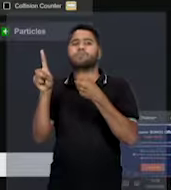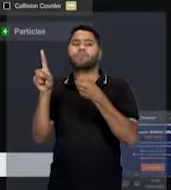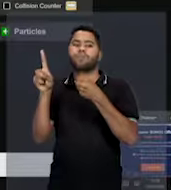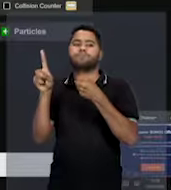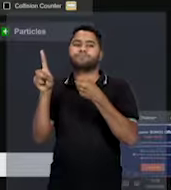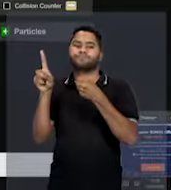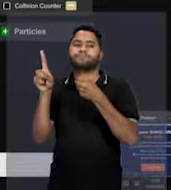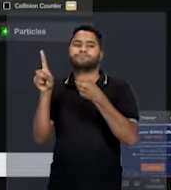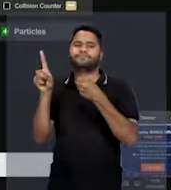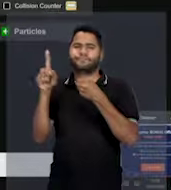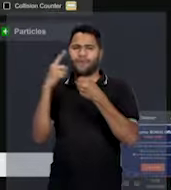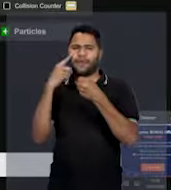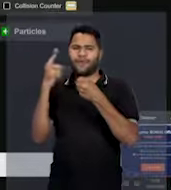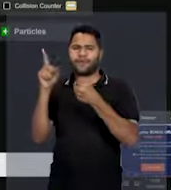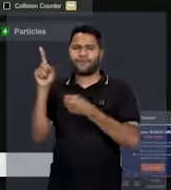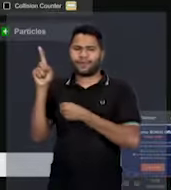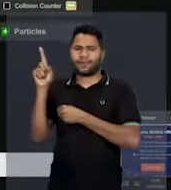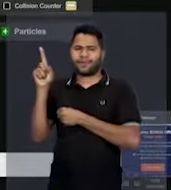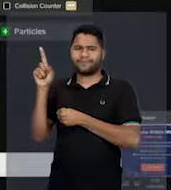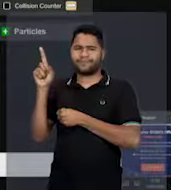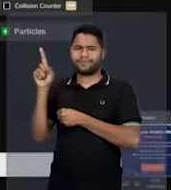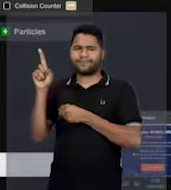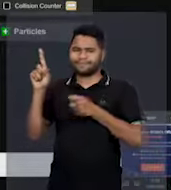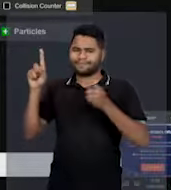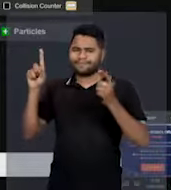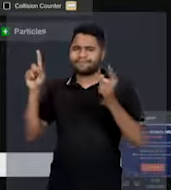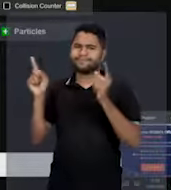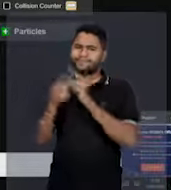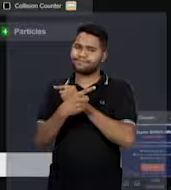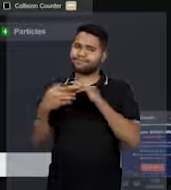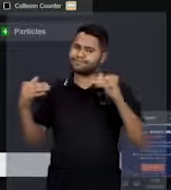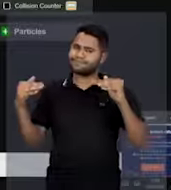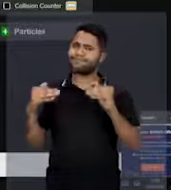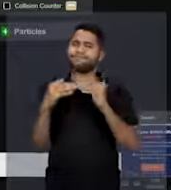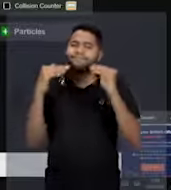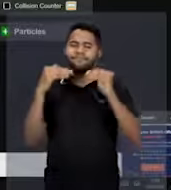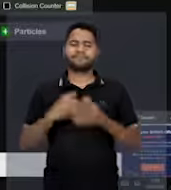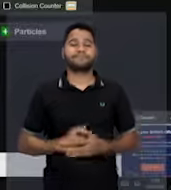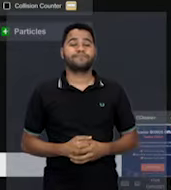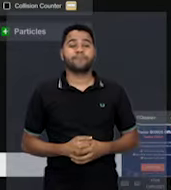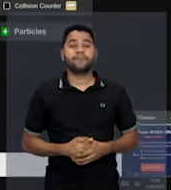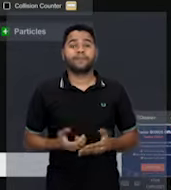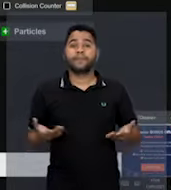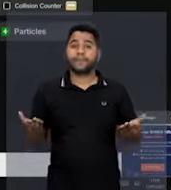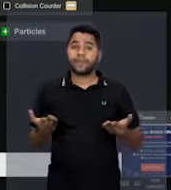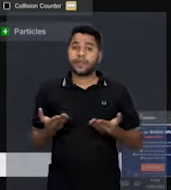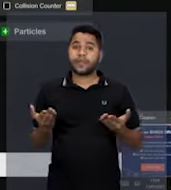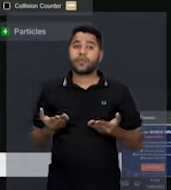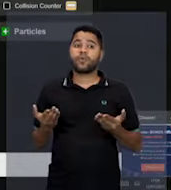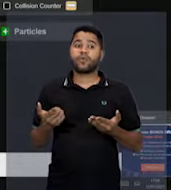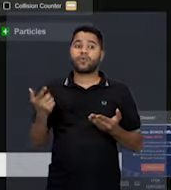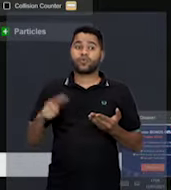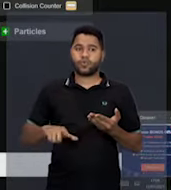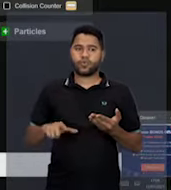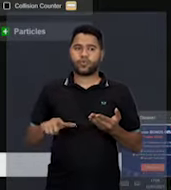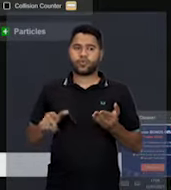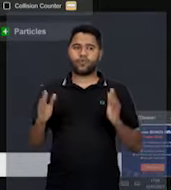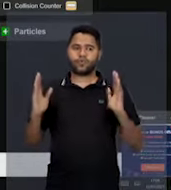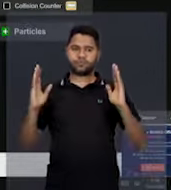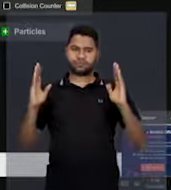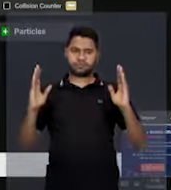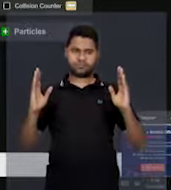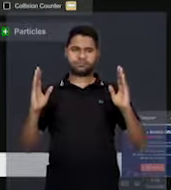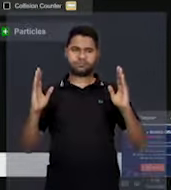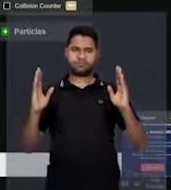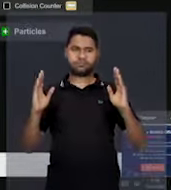aumenta. Prestou atenção? Inversamente proporcional. Bom, agora voltando para a minha posição mais ou